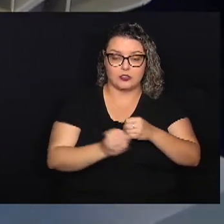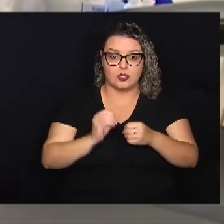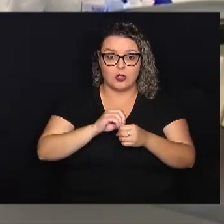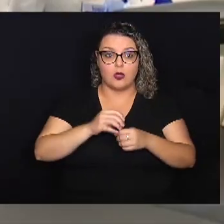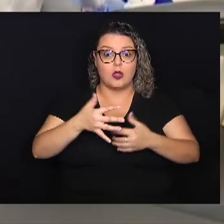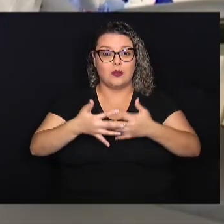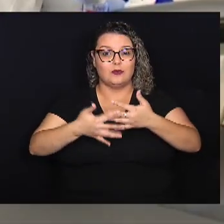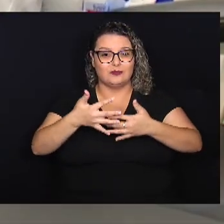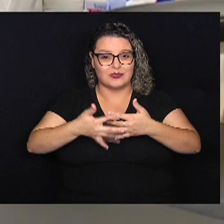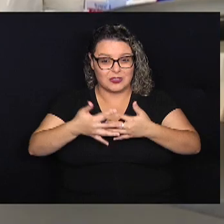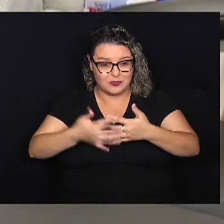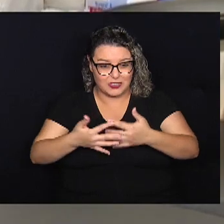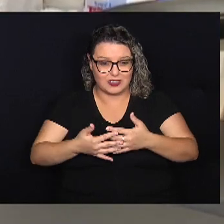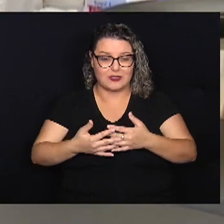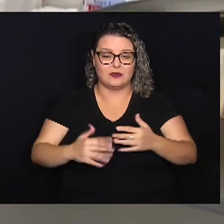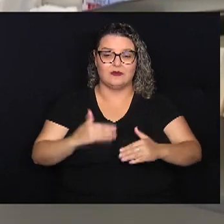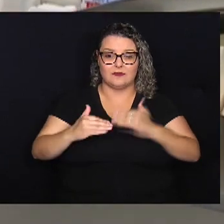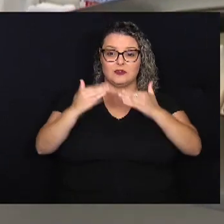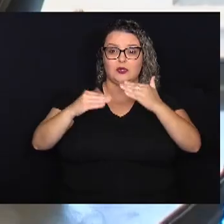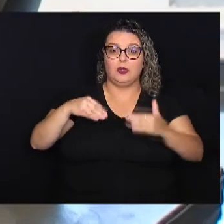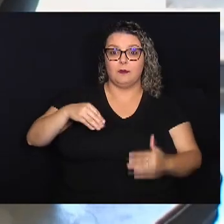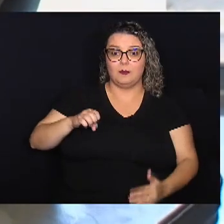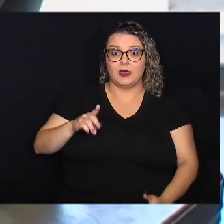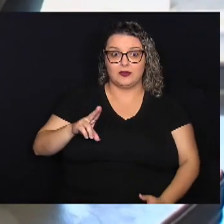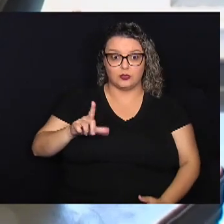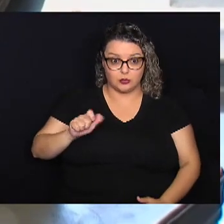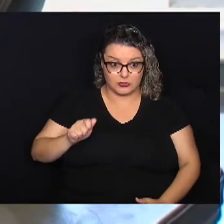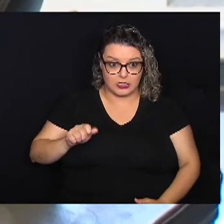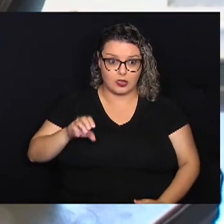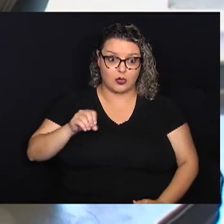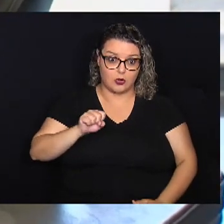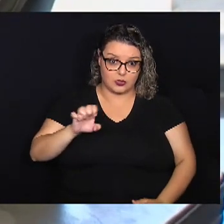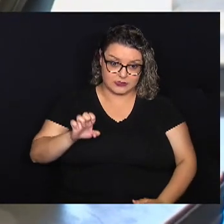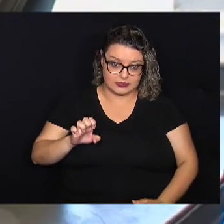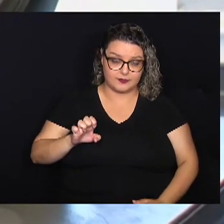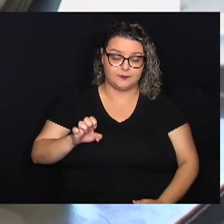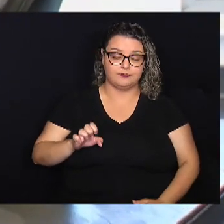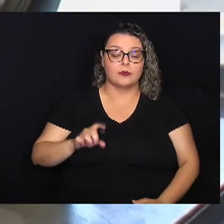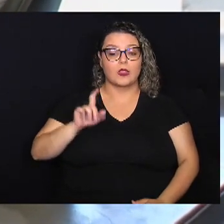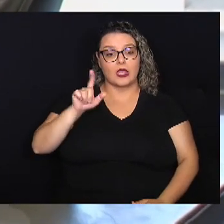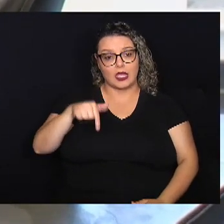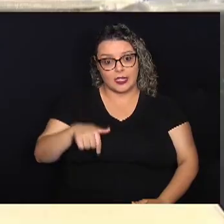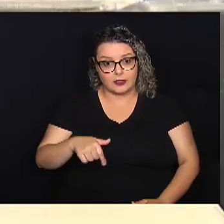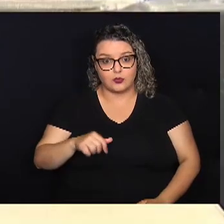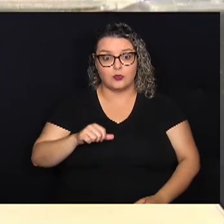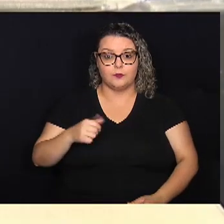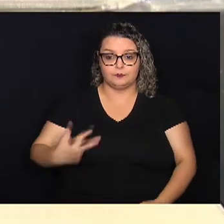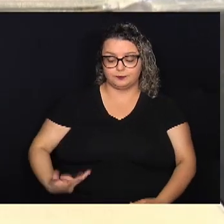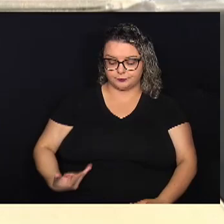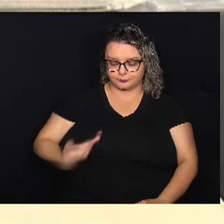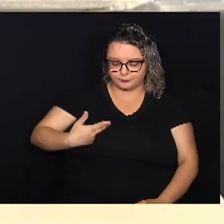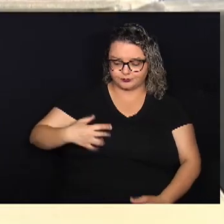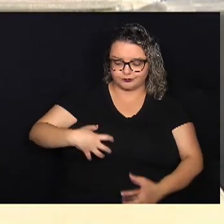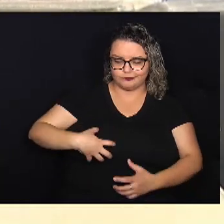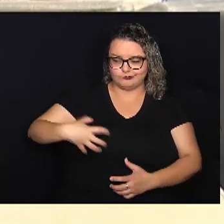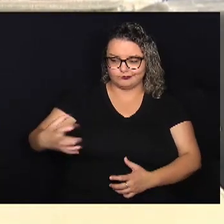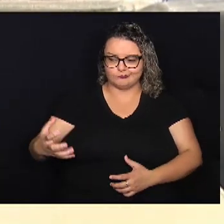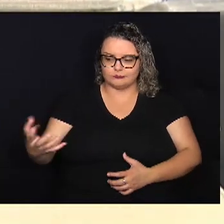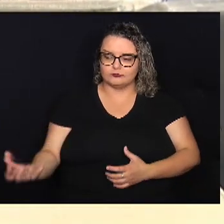medula óssea e colocando vidas em risco. É quando o transplante se torna necessário e os